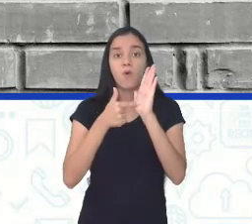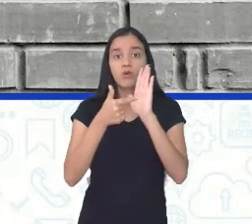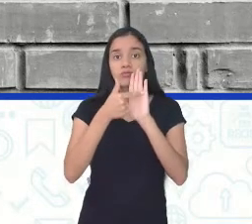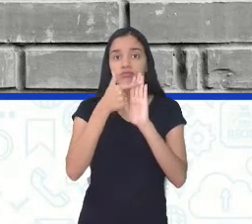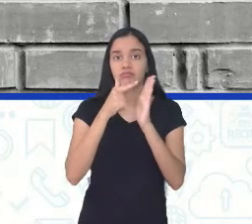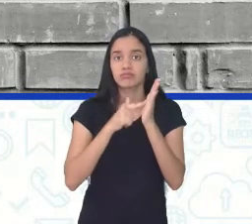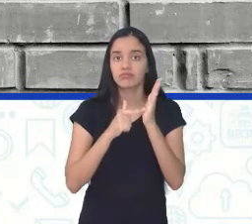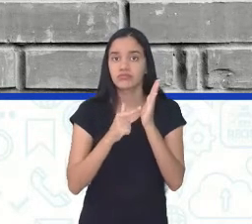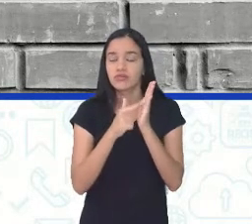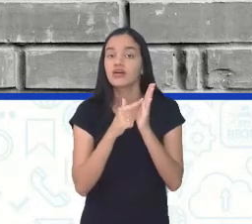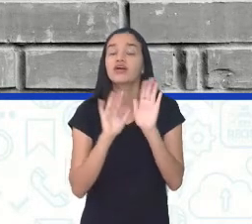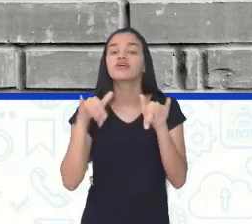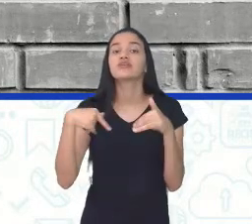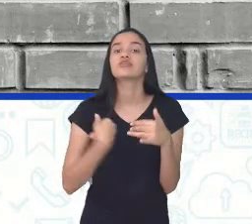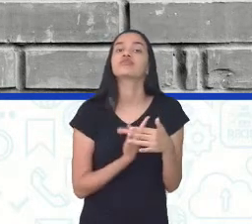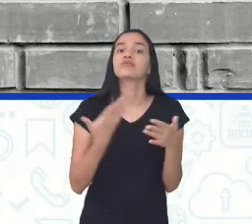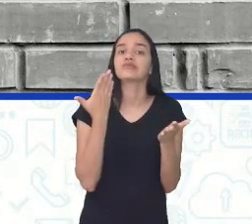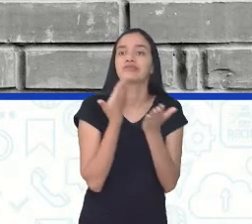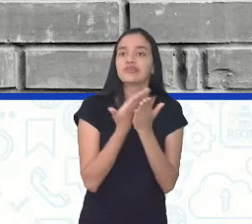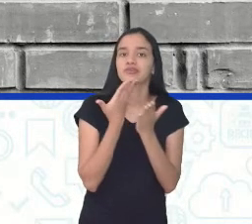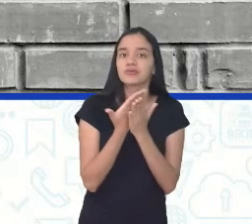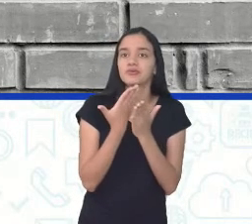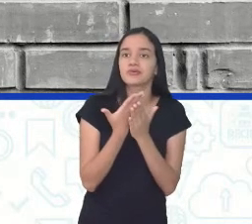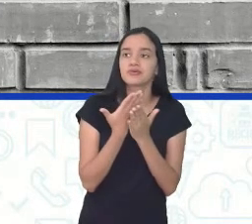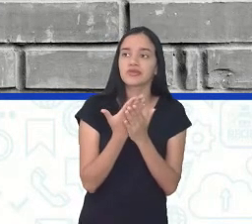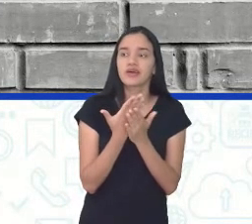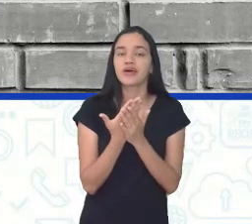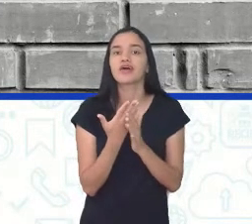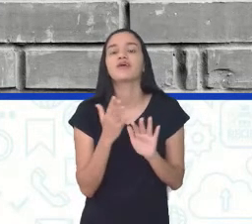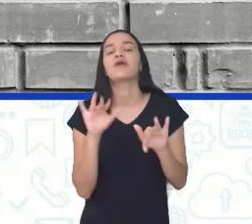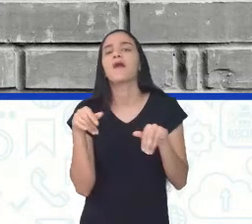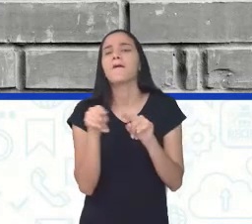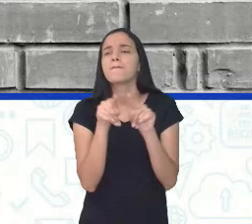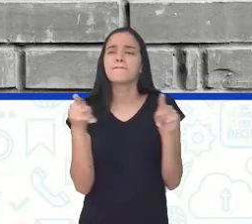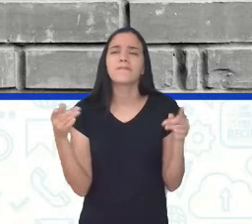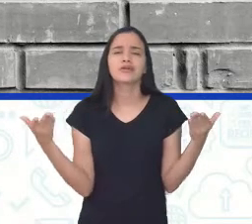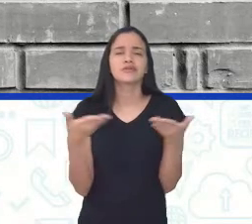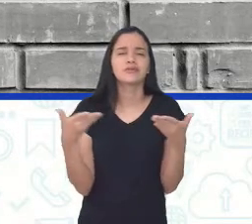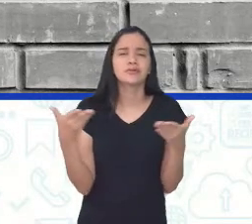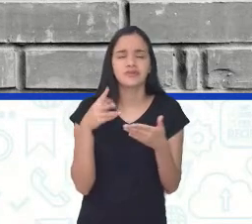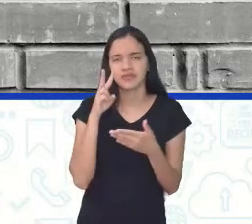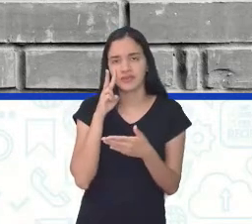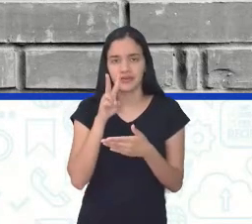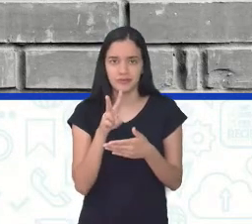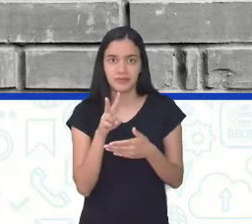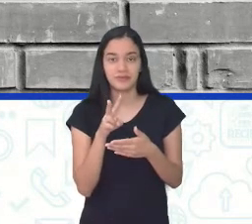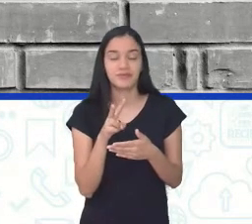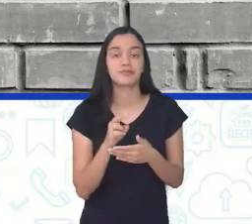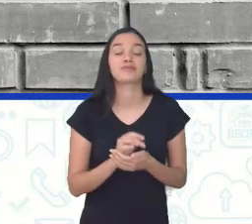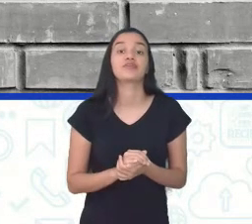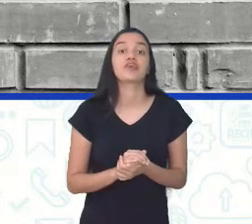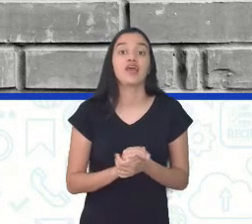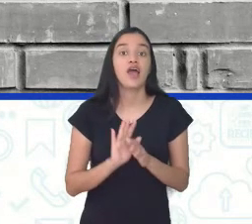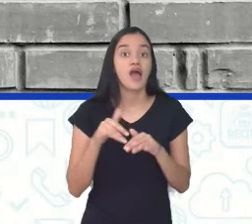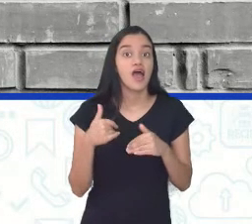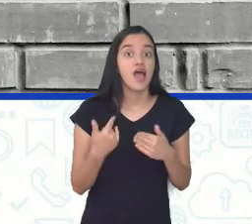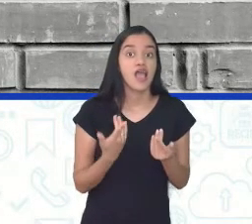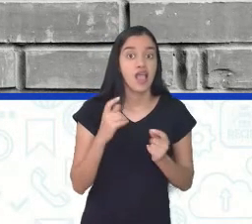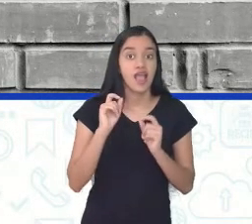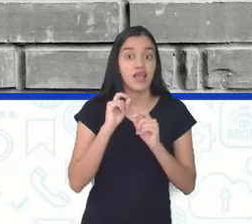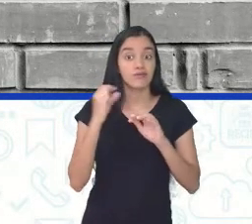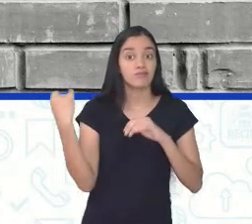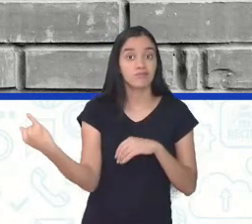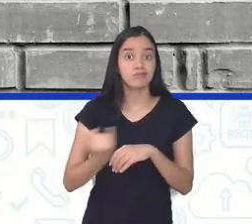aí, nós vamos estudar na nossa próxima aula, mas hoje a gente já vai ver alguma coisa em relação a eles. Mas eles são